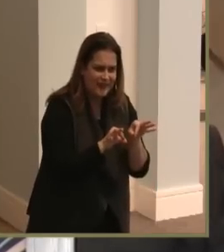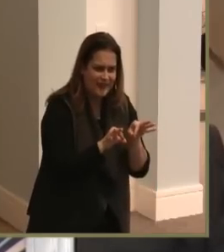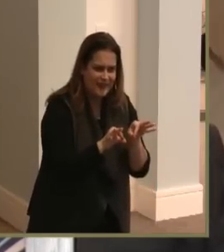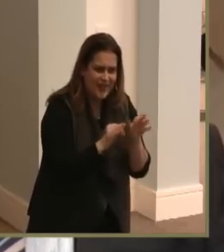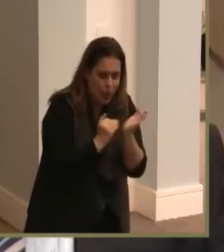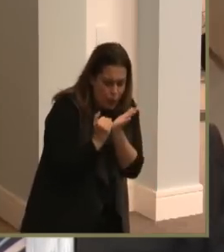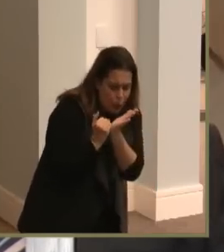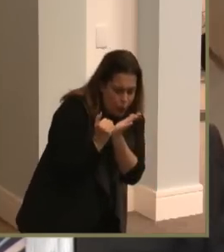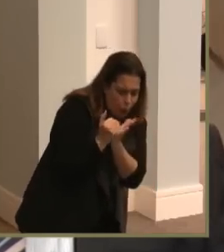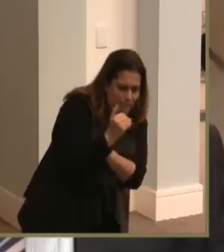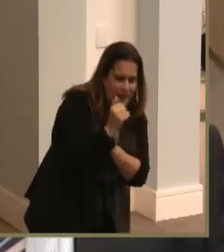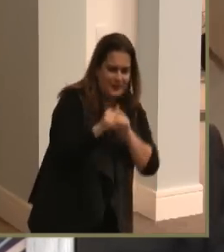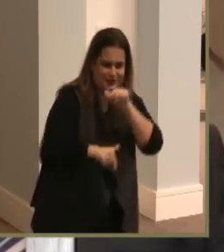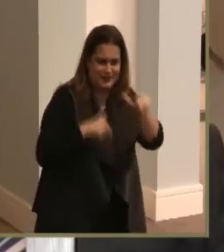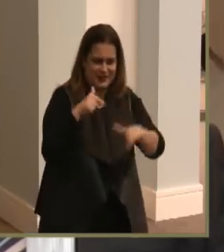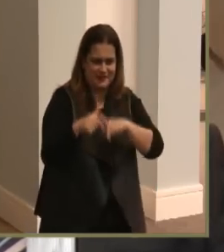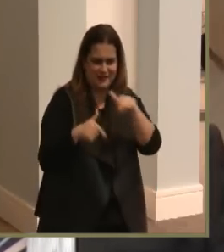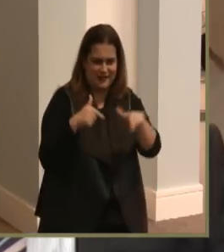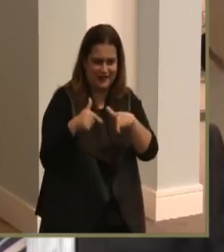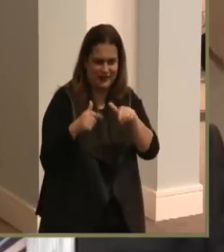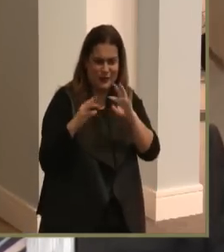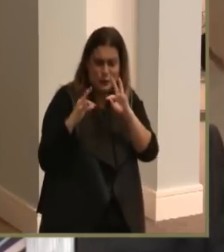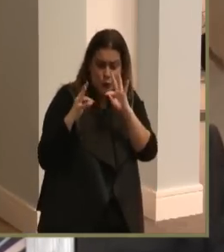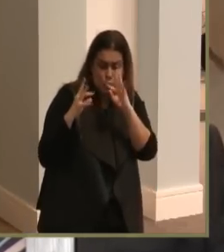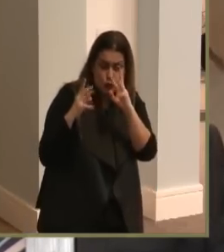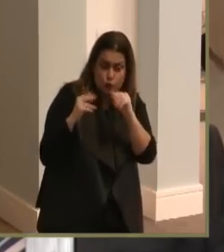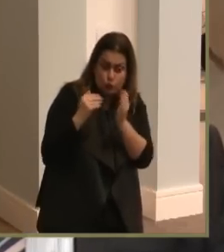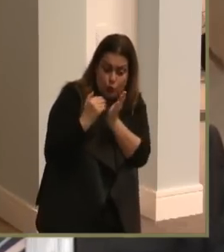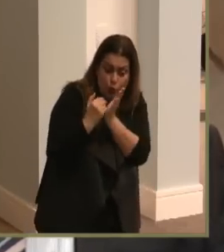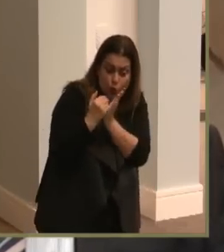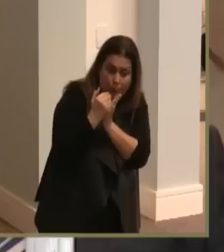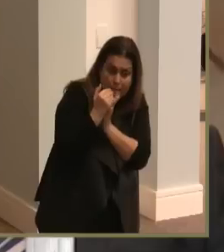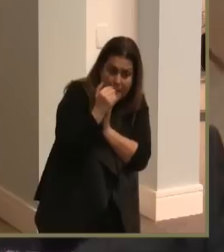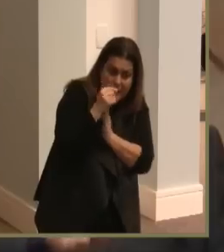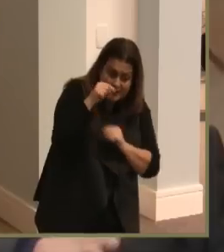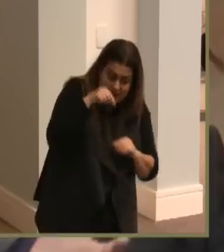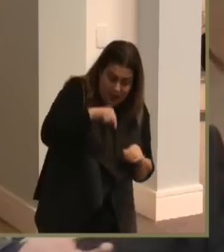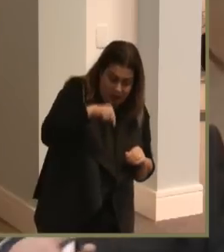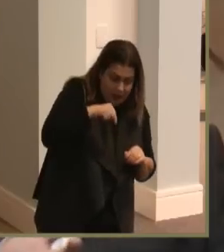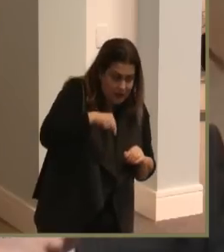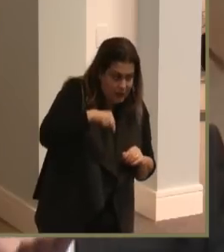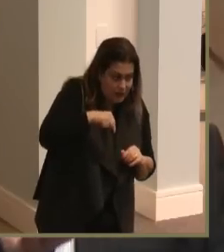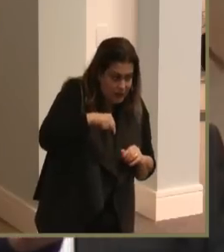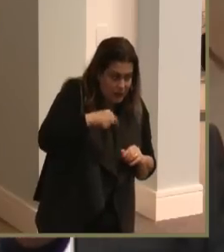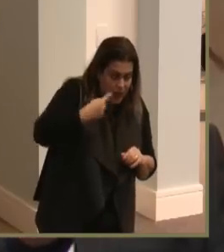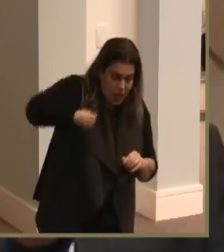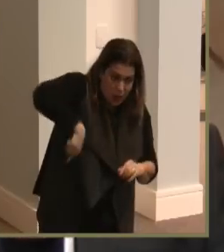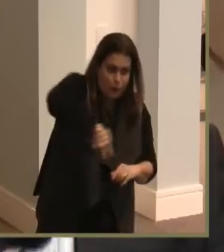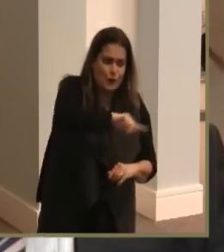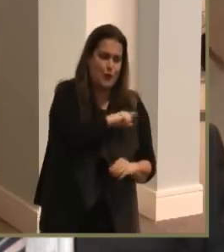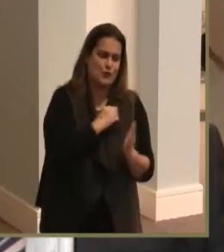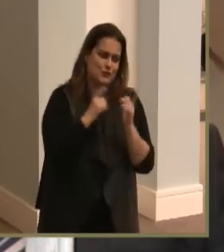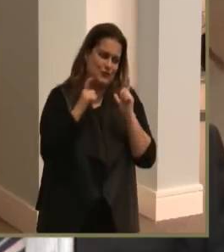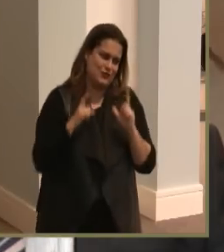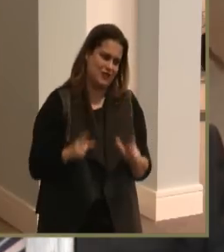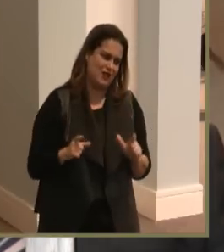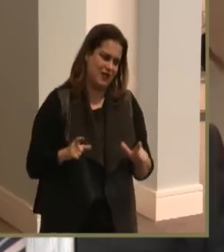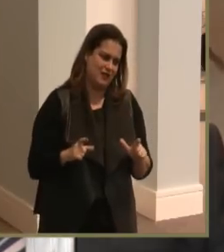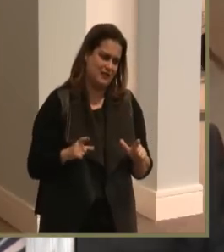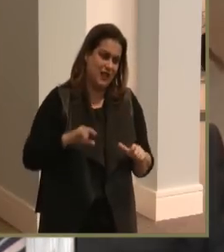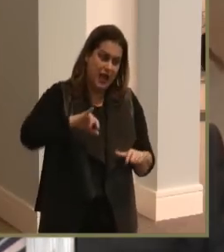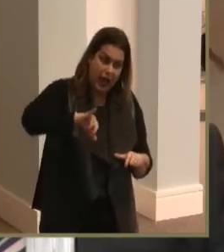obra. Porque tudo começa em Jerusalém e esse é o nosso tempo, aqui é o nosso lugar. Aproveitando